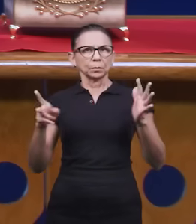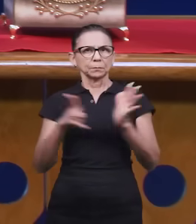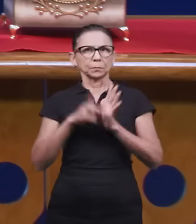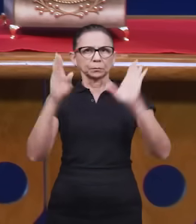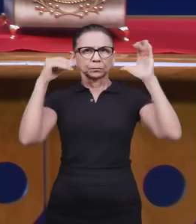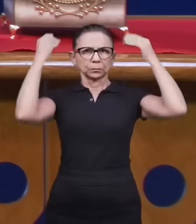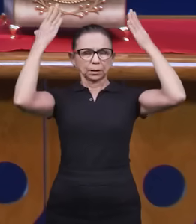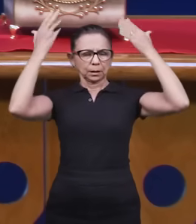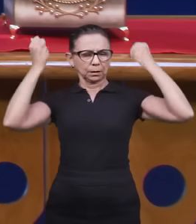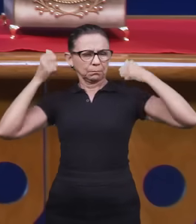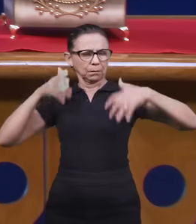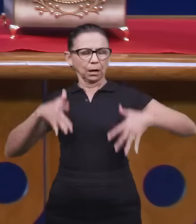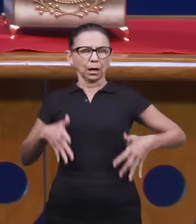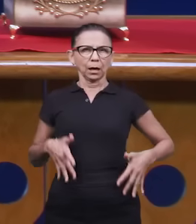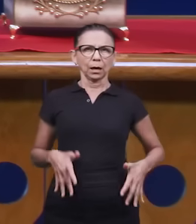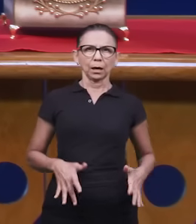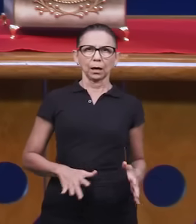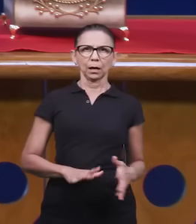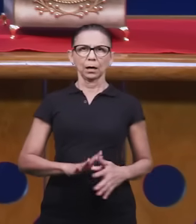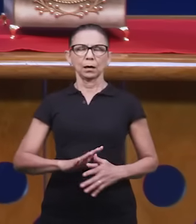com roupas reais,